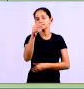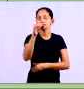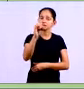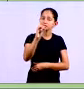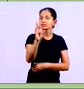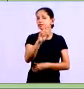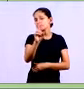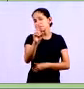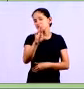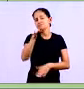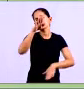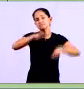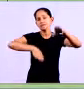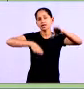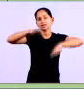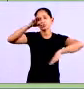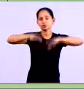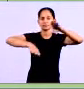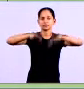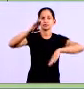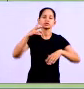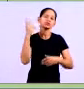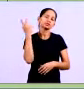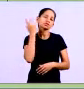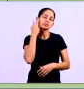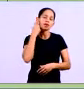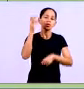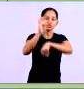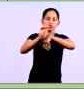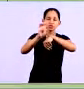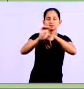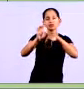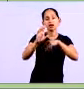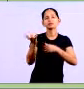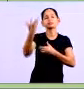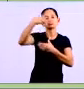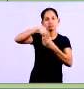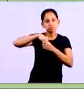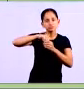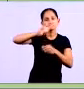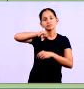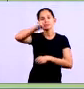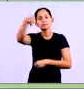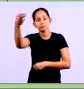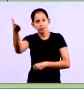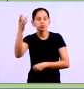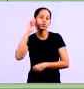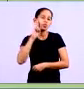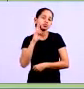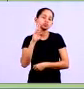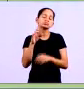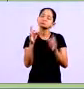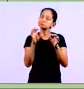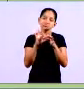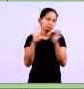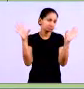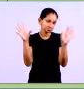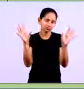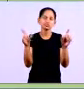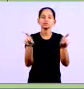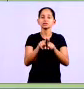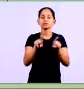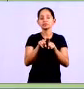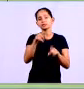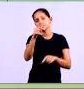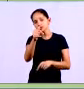7%, que é o que a maioria dos estados, comprando de fora do estado, manda para Rondônia. Ok? Lá na barreira,